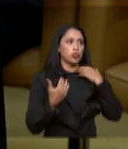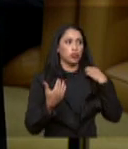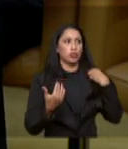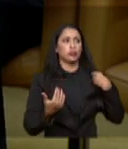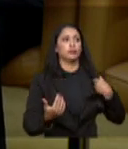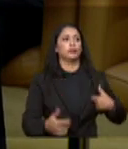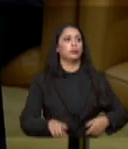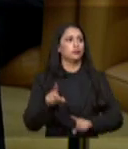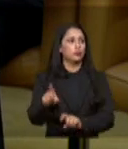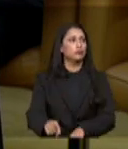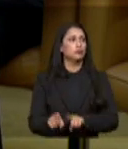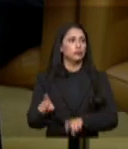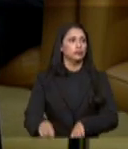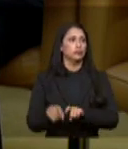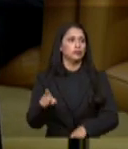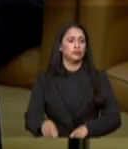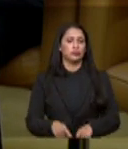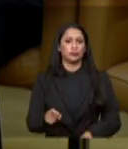aumento de mais de